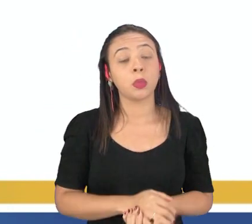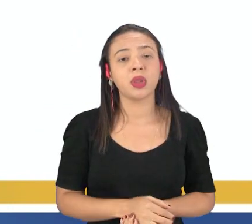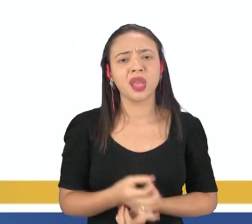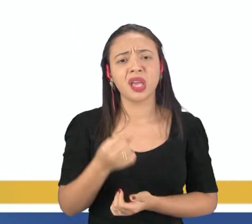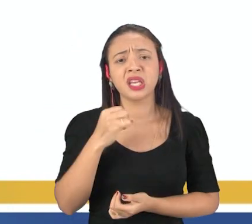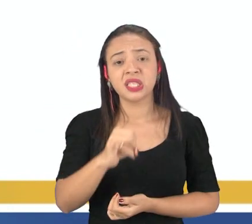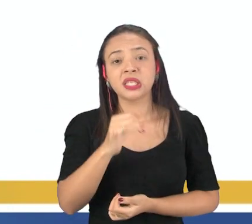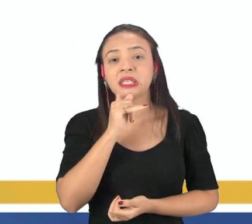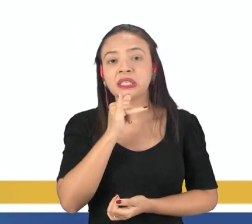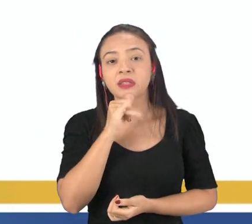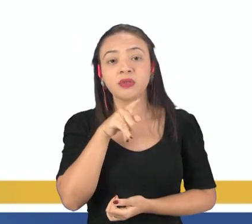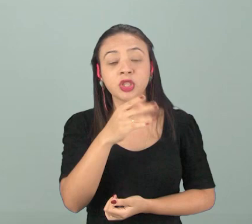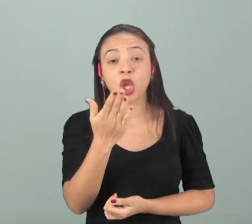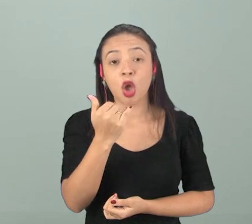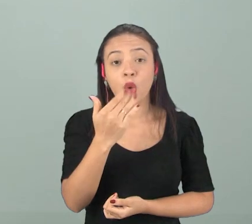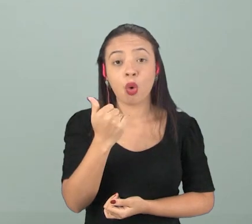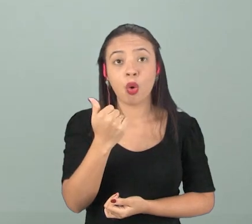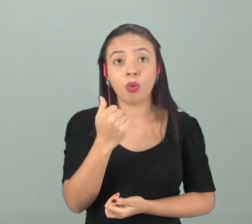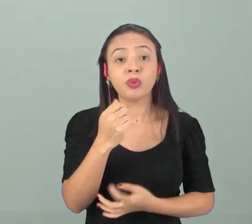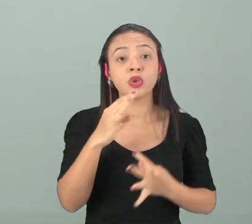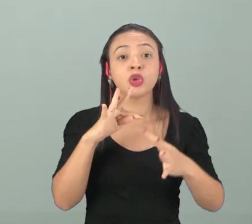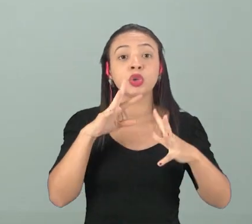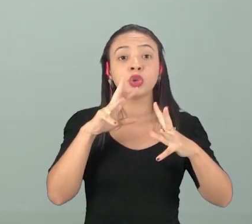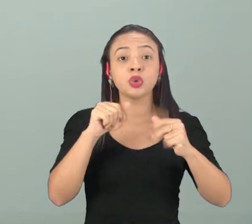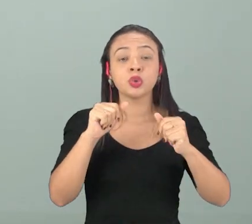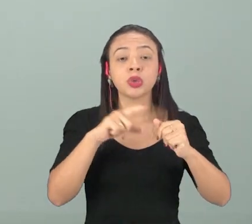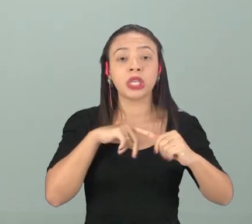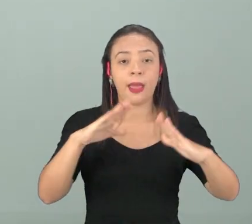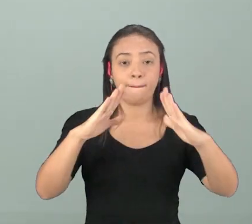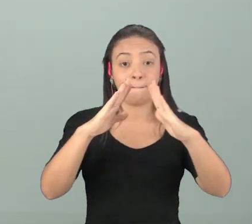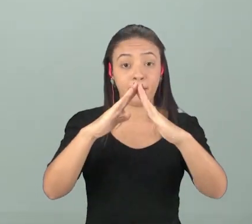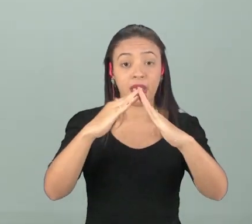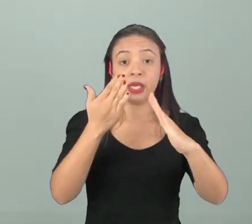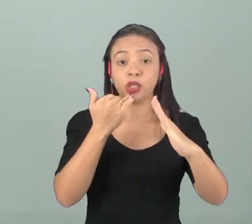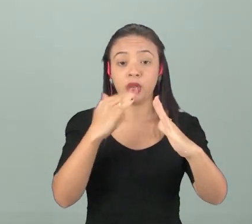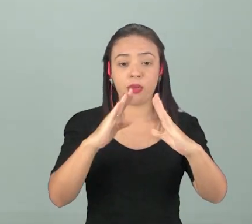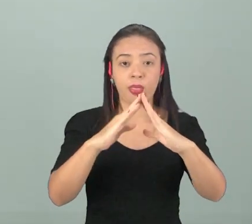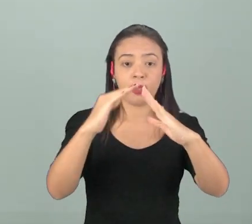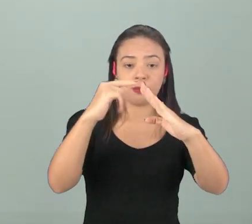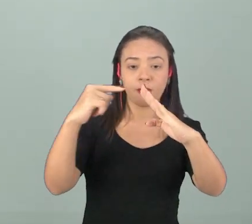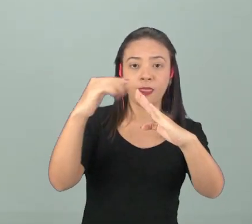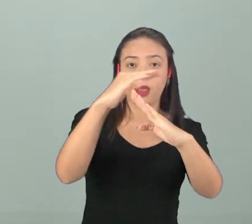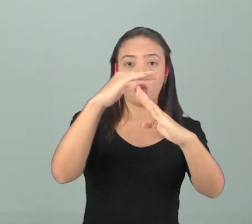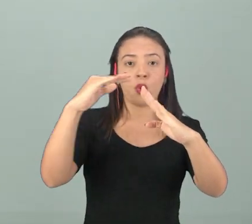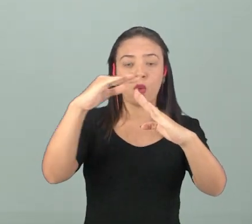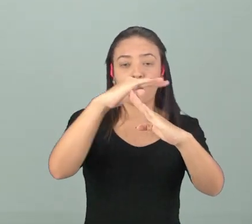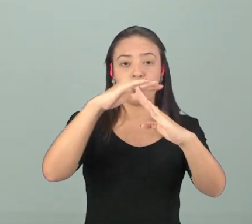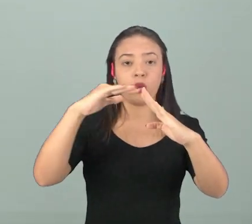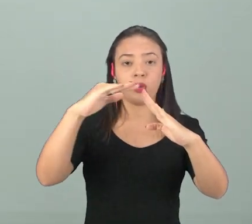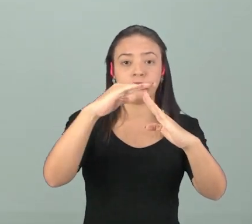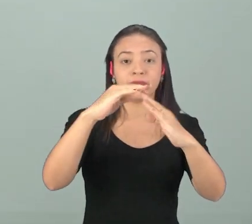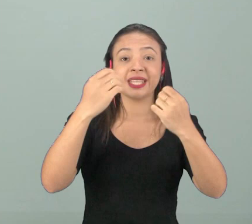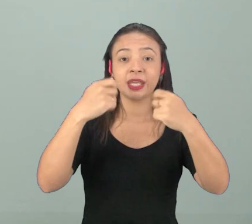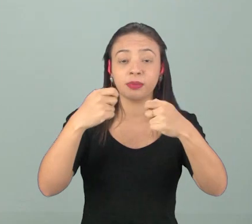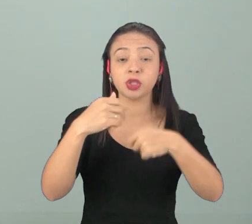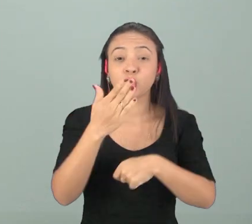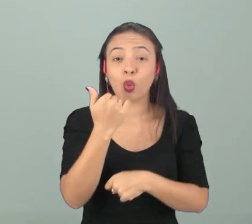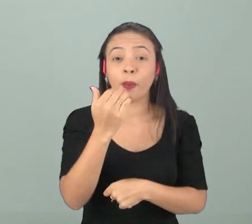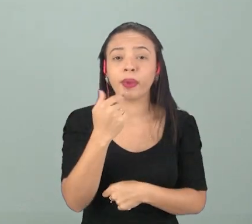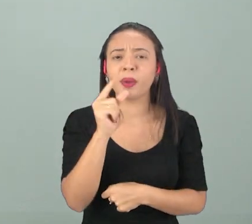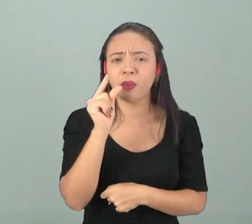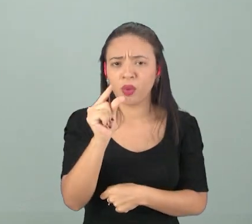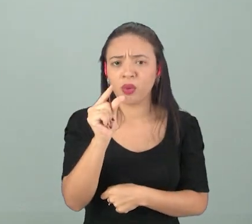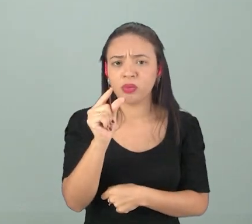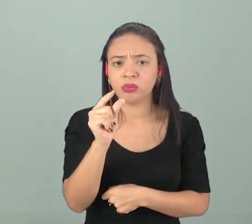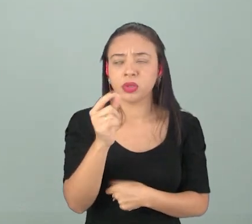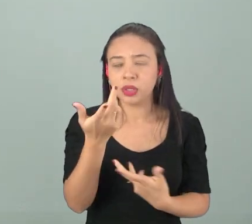Se você acaba consumindo os alimentos que são indicados lá no topo da pirâmide, que são aqueles que devem ser ingeridos em uma quantidade bem